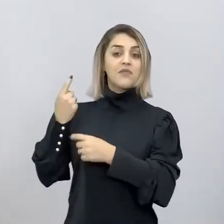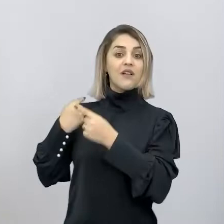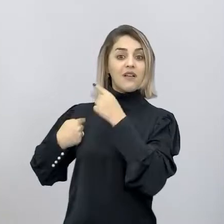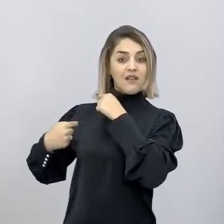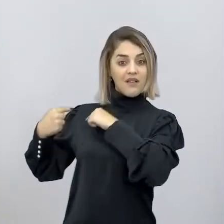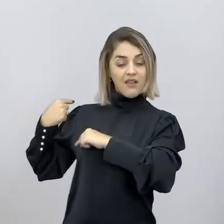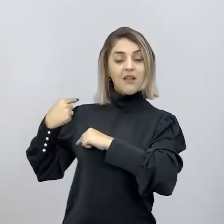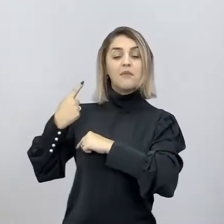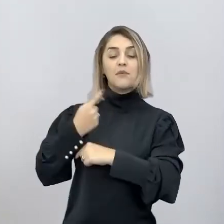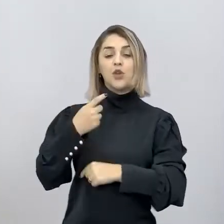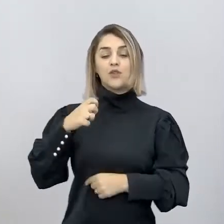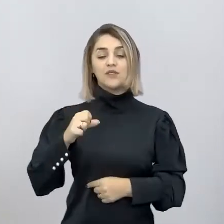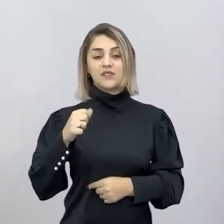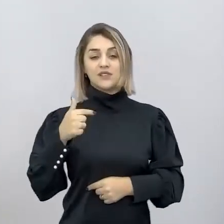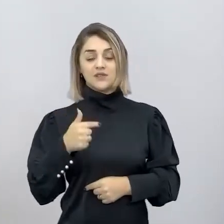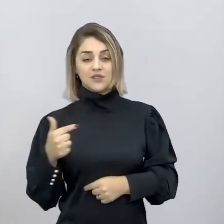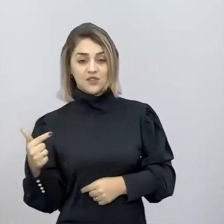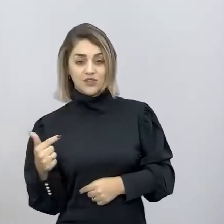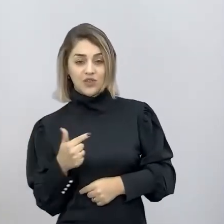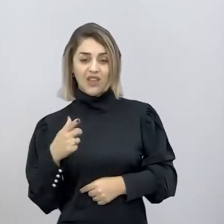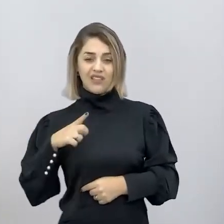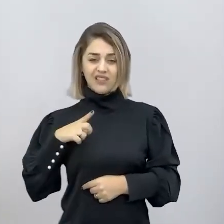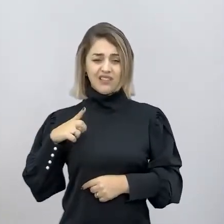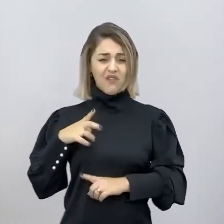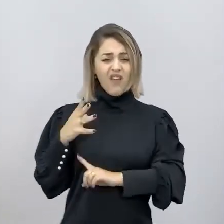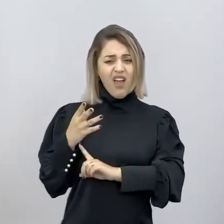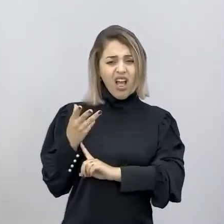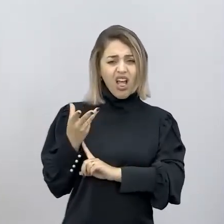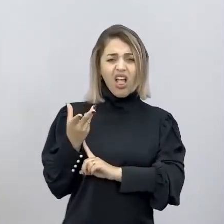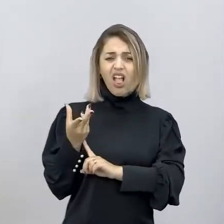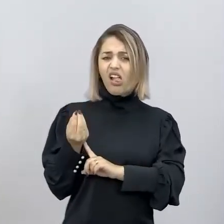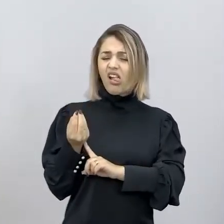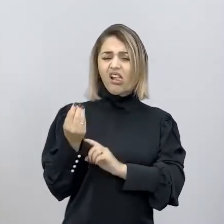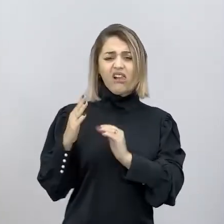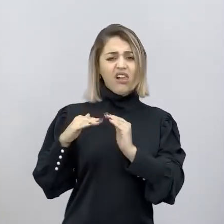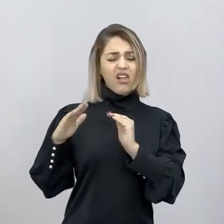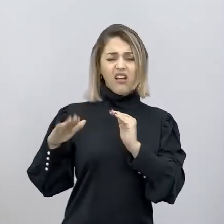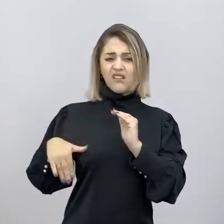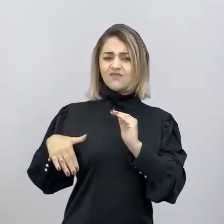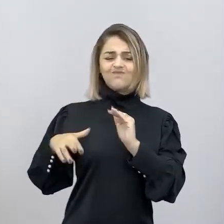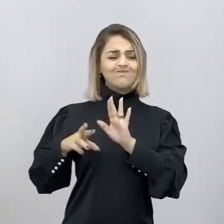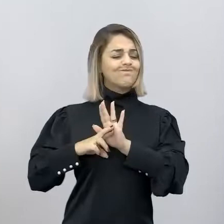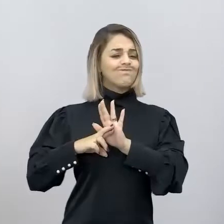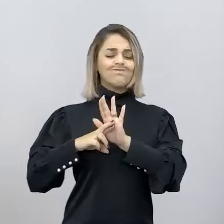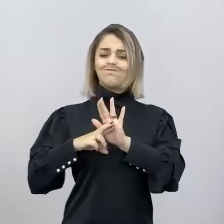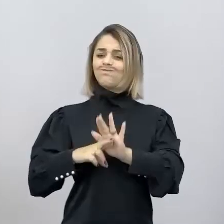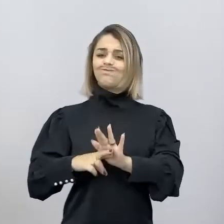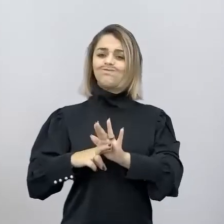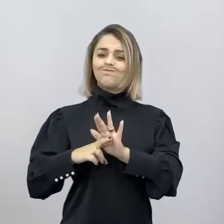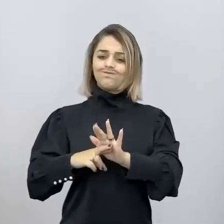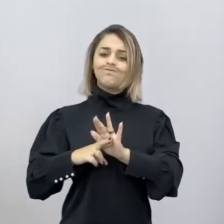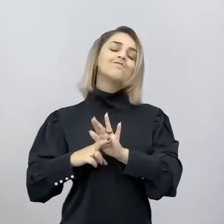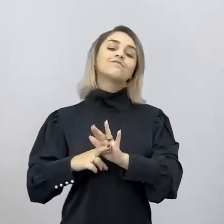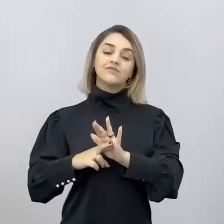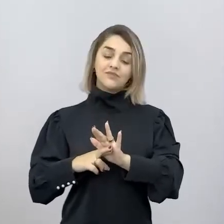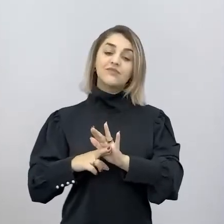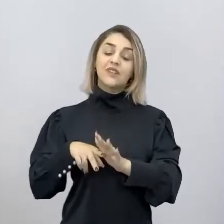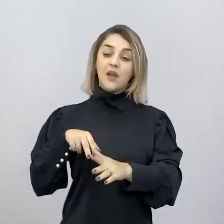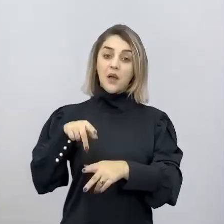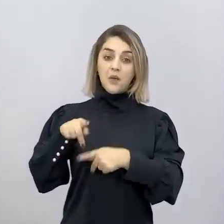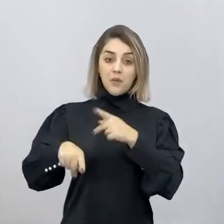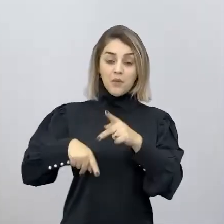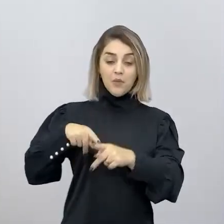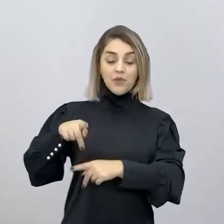arte clássica, que ela é maravilhosa, espetacular, mas ultrapassada no sentido de que não representam ou não representava os anseios, a